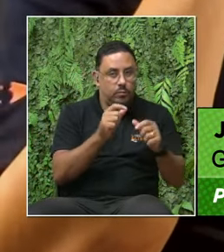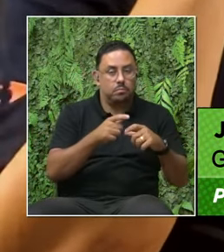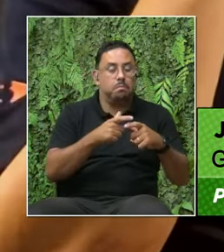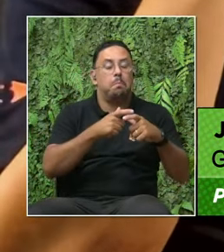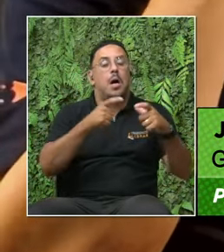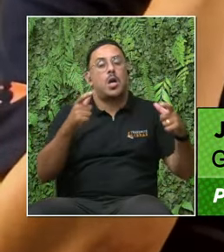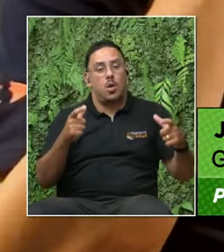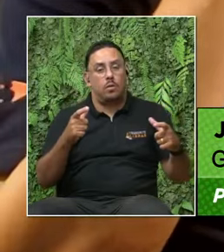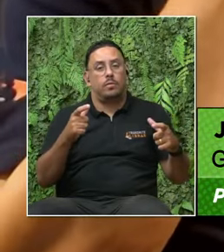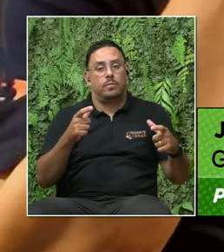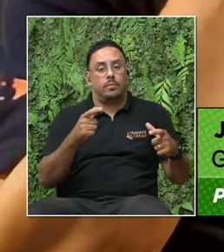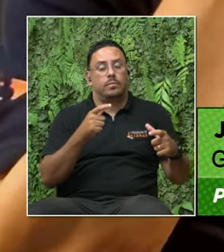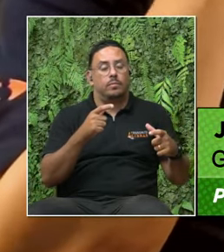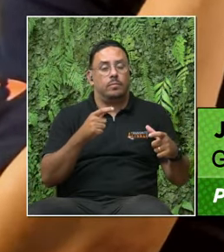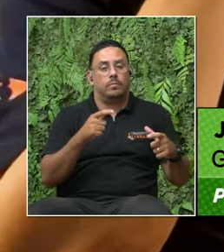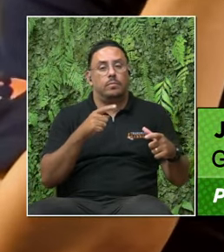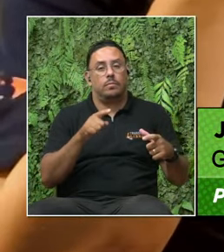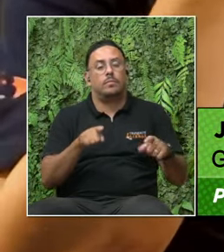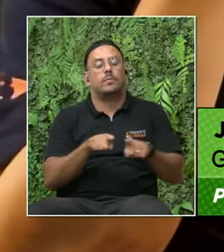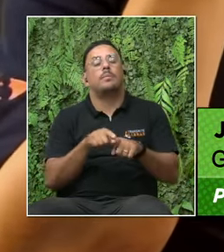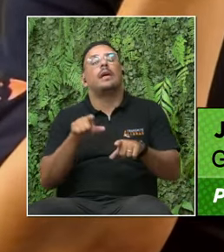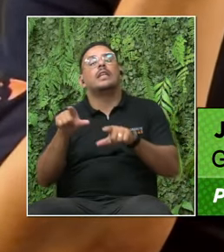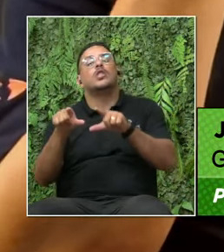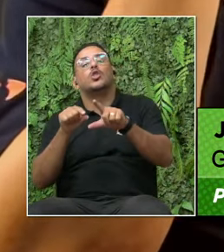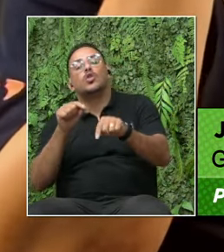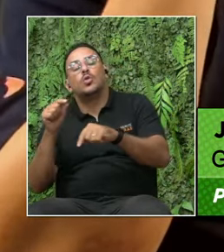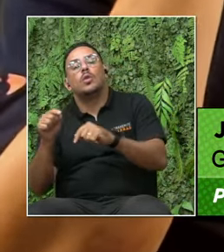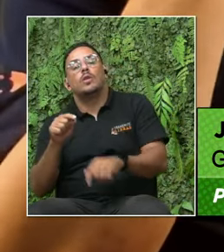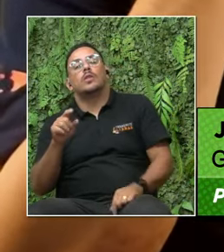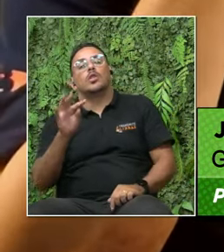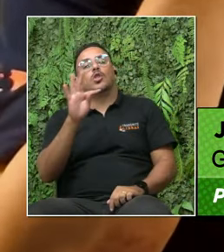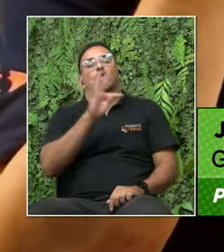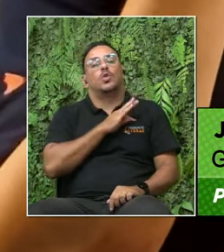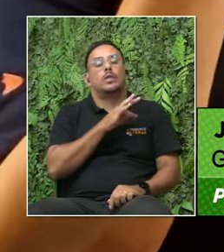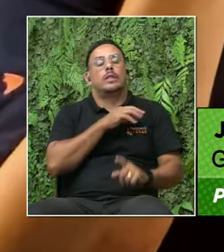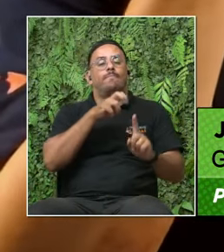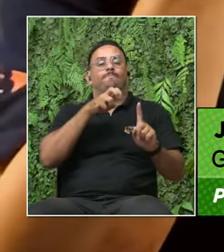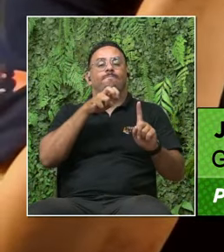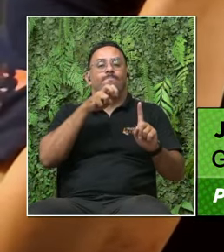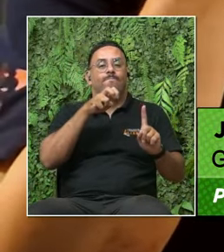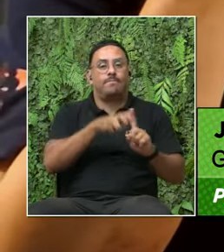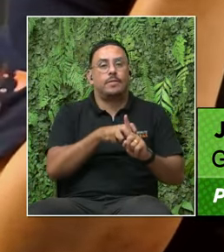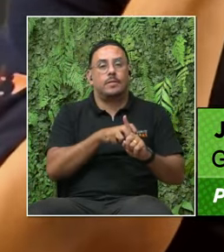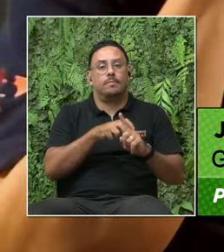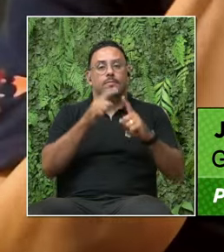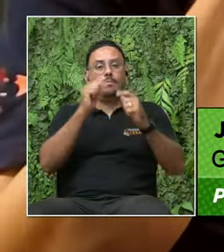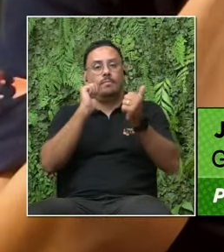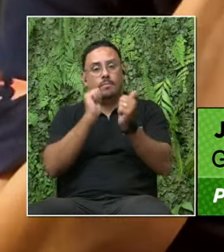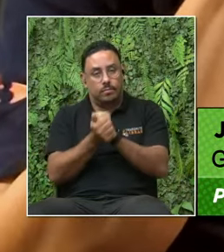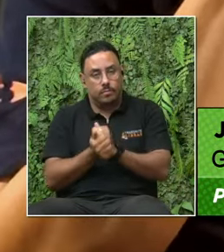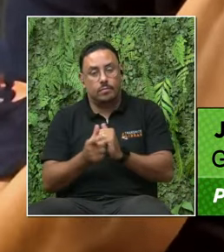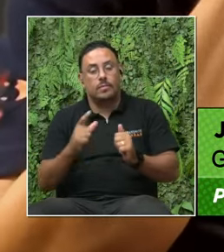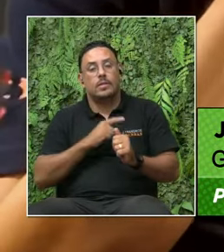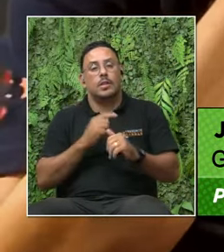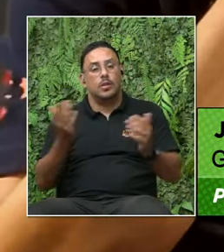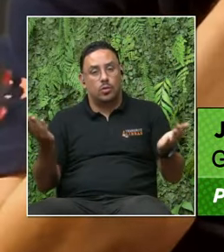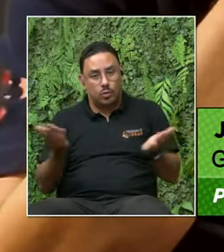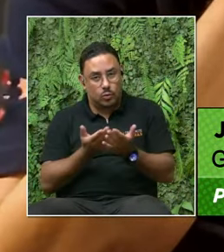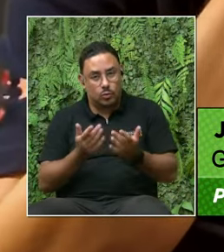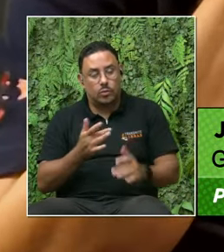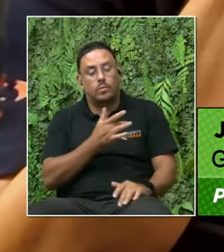eh e as decisões do tecnico influenciam impactam diretamente no jogo né tivemos hoje no